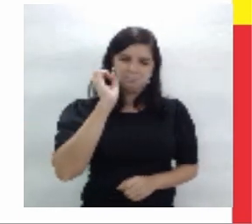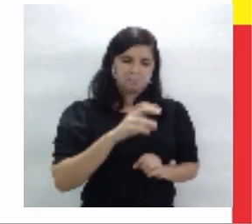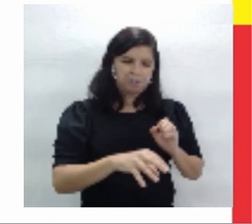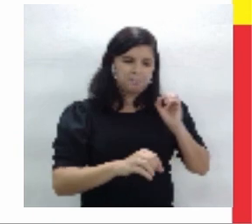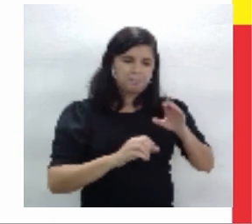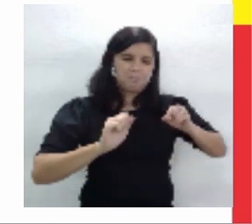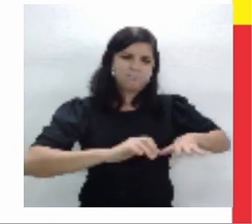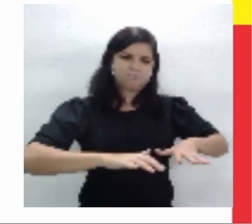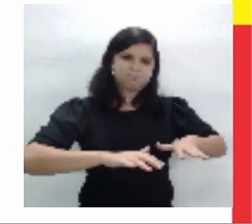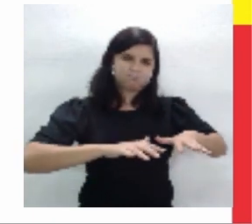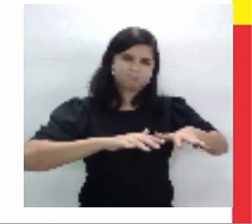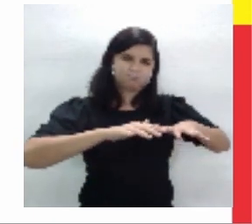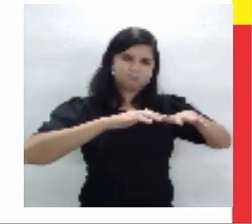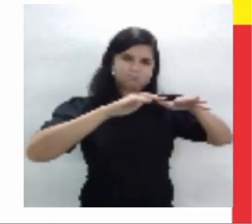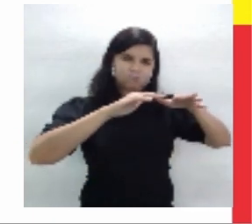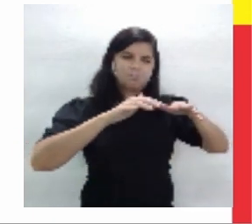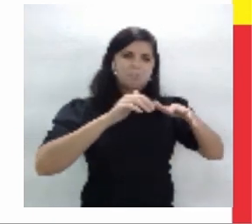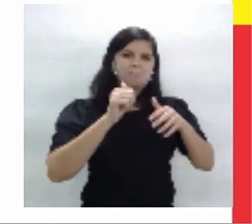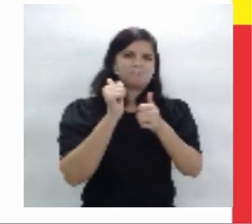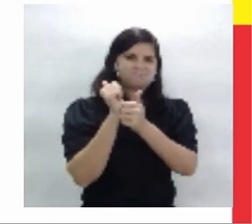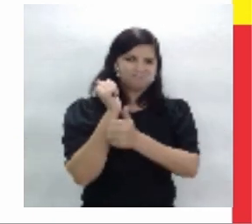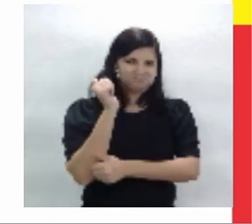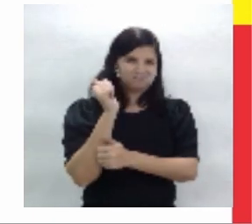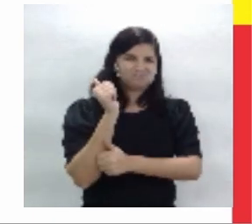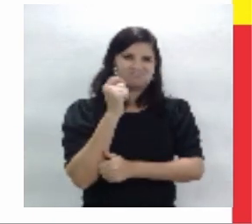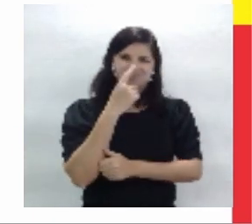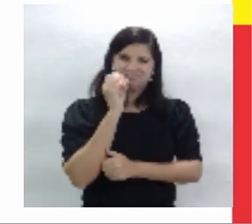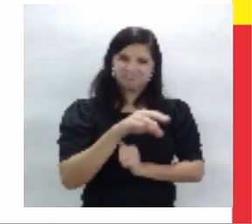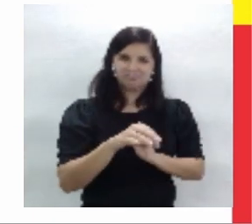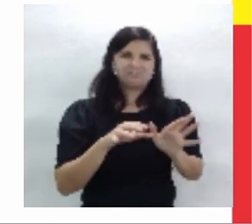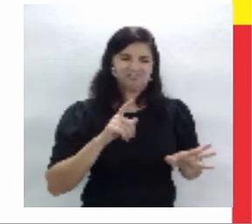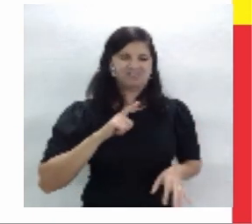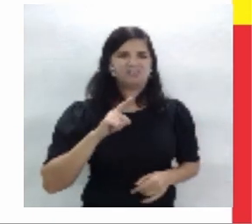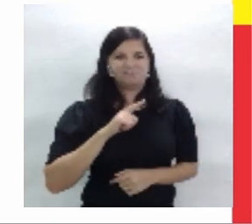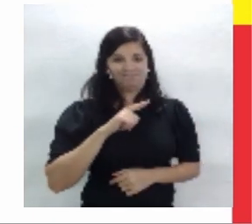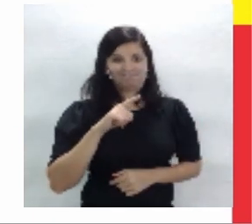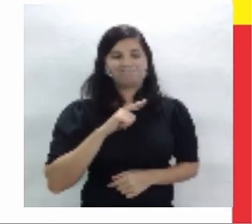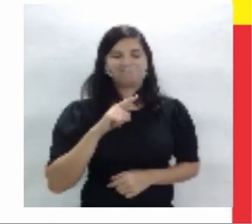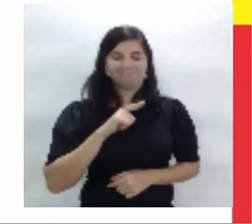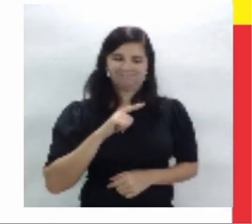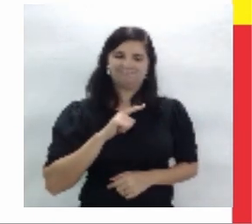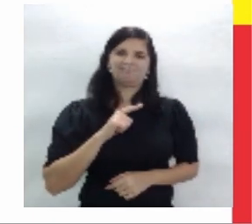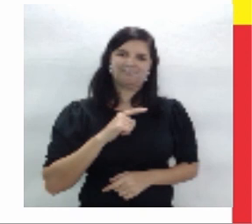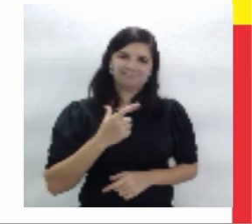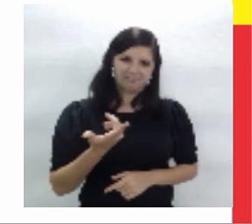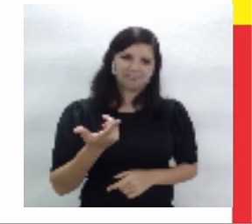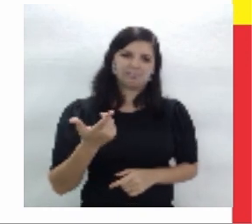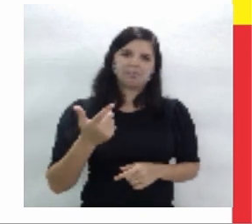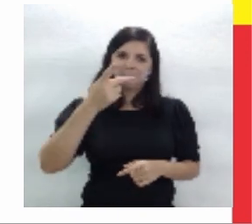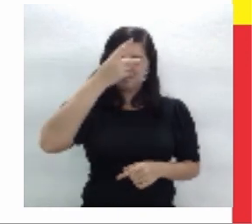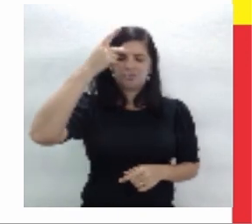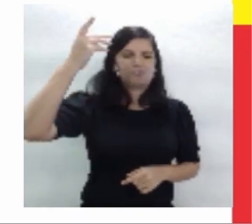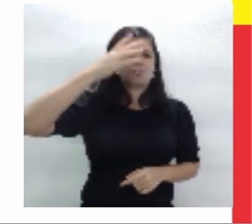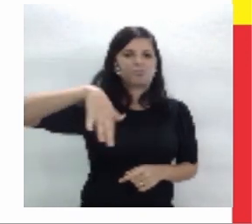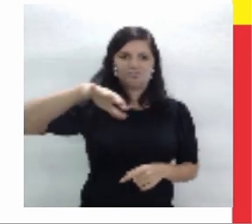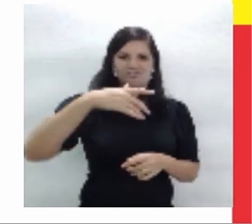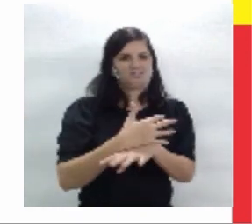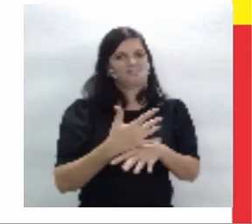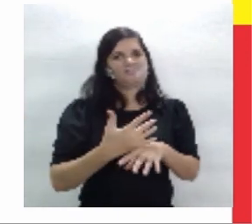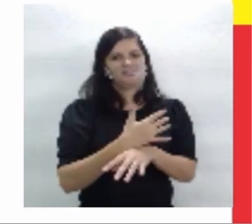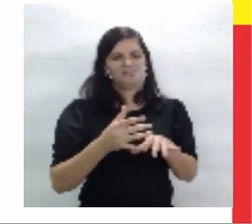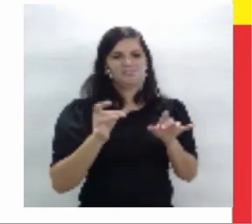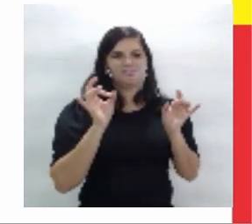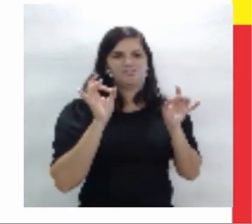resíduos sólidos que as pessoas dispersaram, né? Pessoas de várias partes da região metropolitana